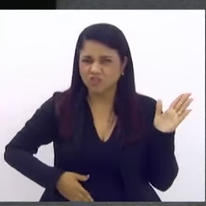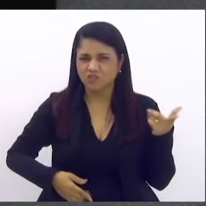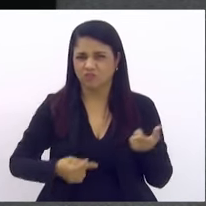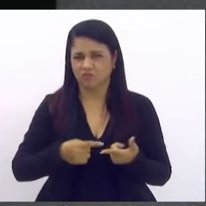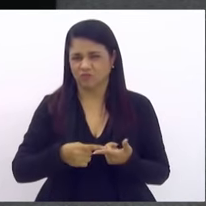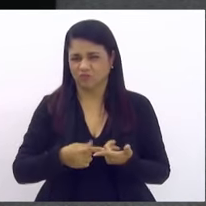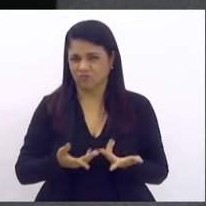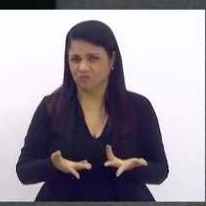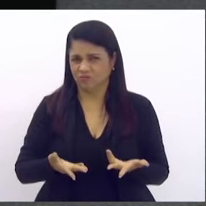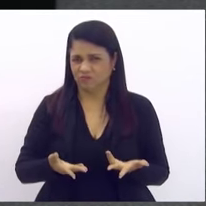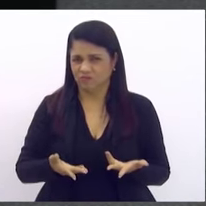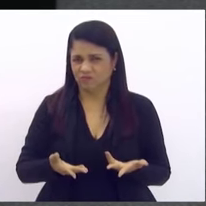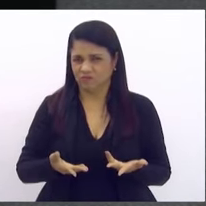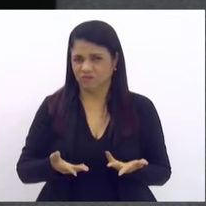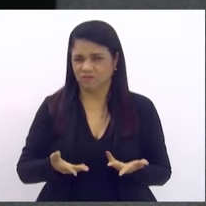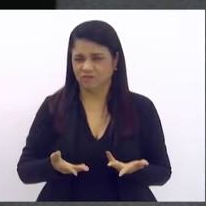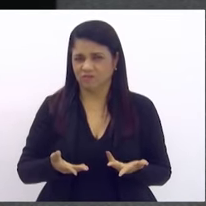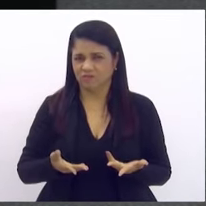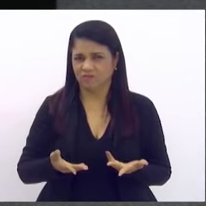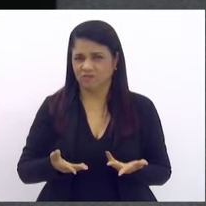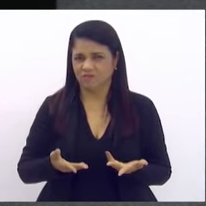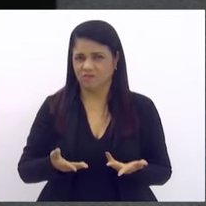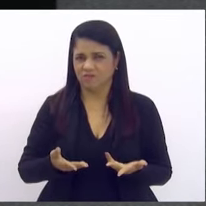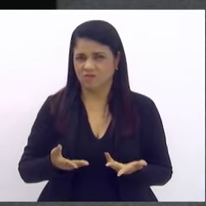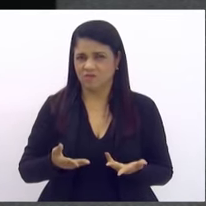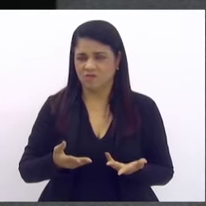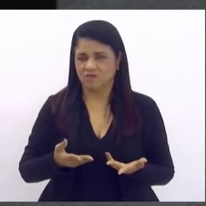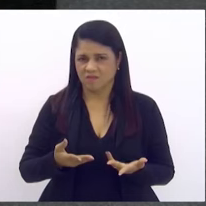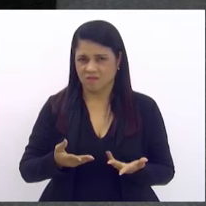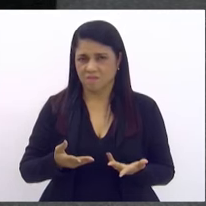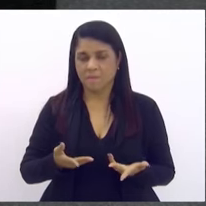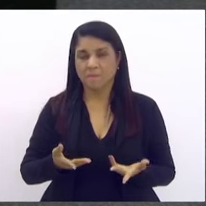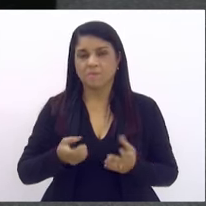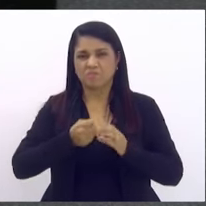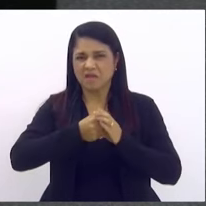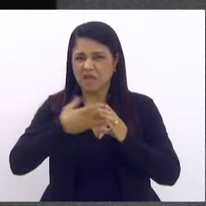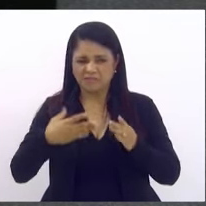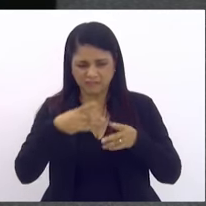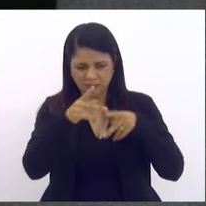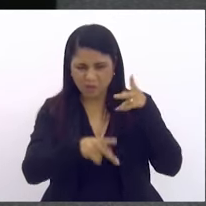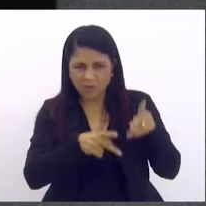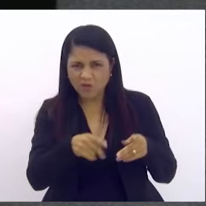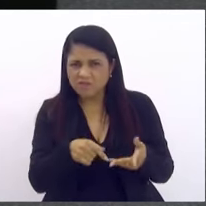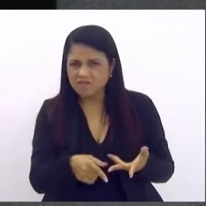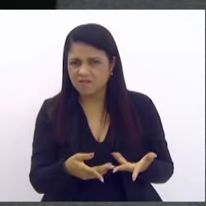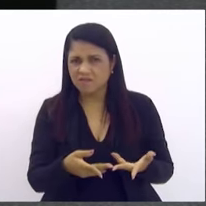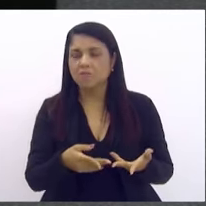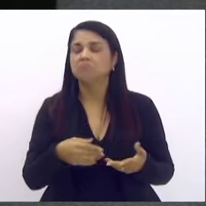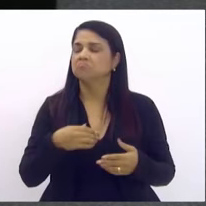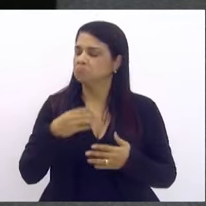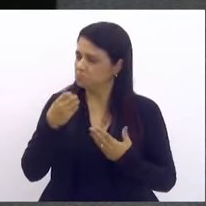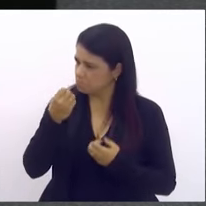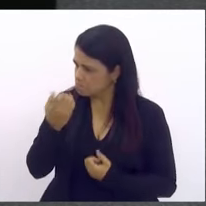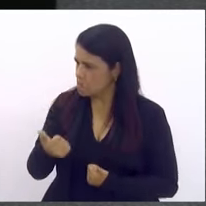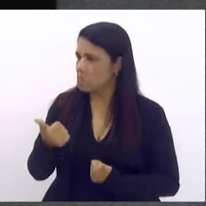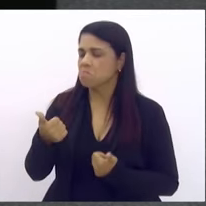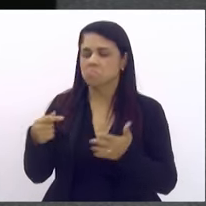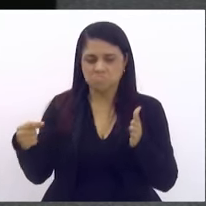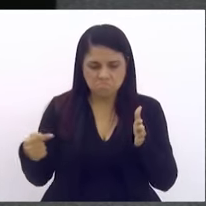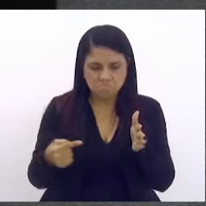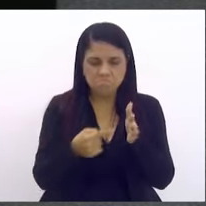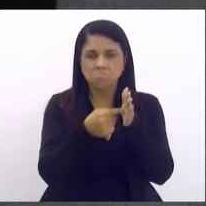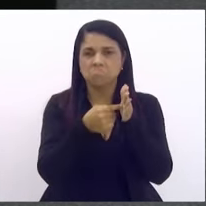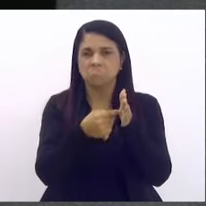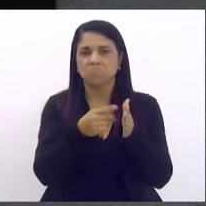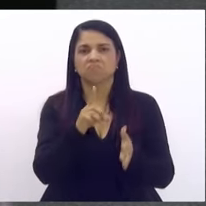tem criando assim um estereótipo sobre a nossa população por isso você fez muito bem de denunciar publicamente